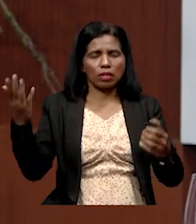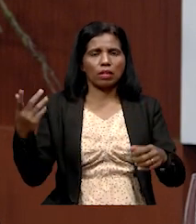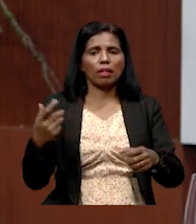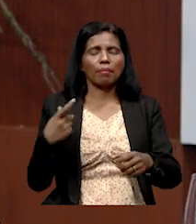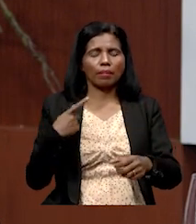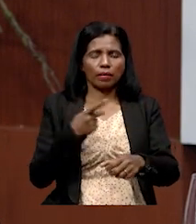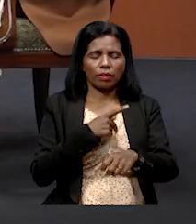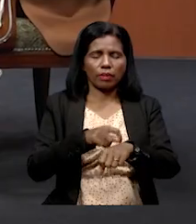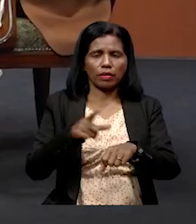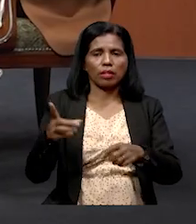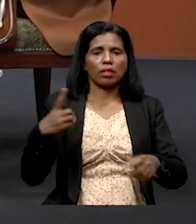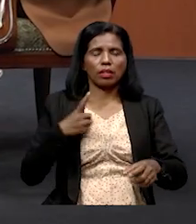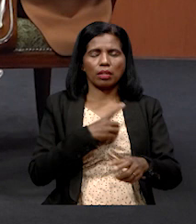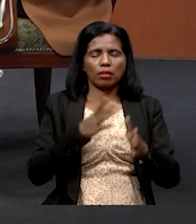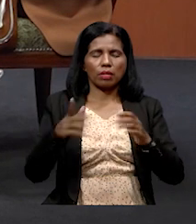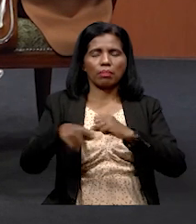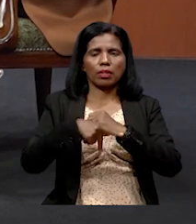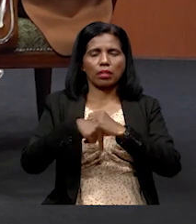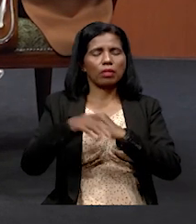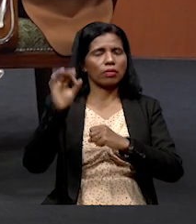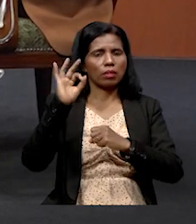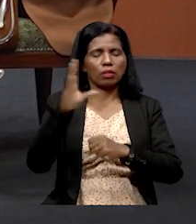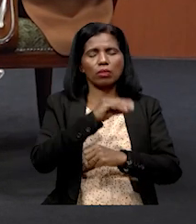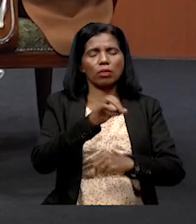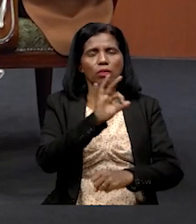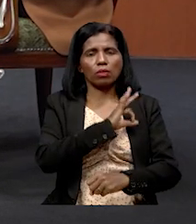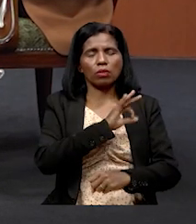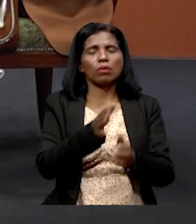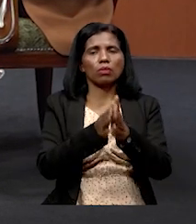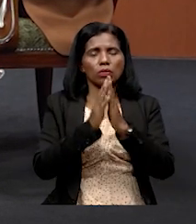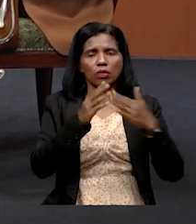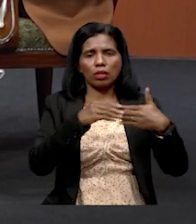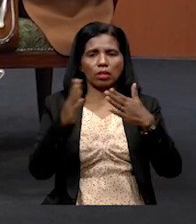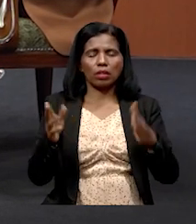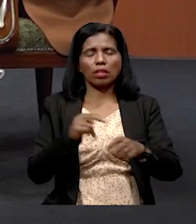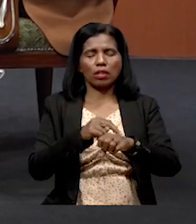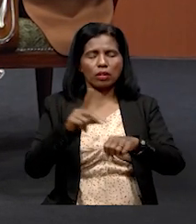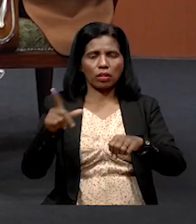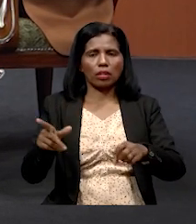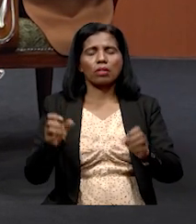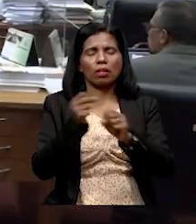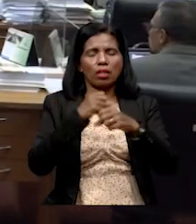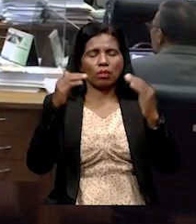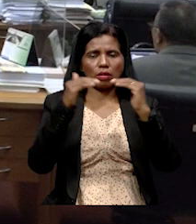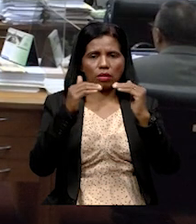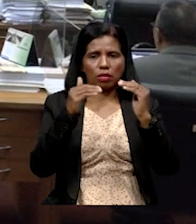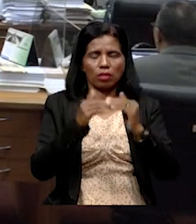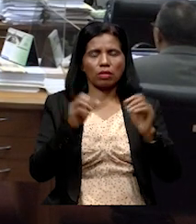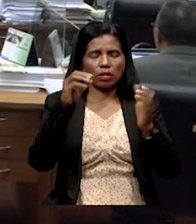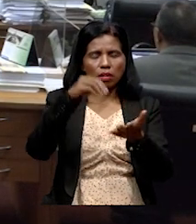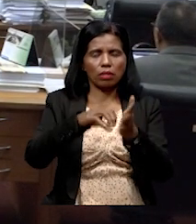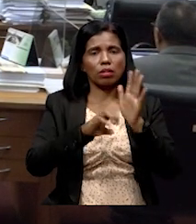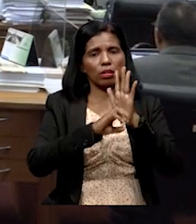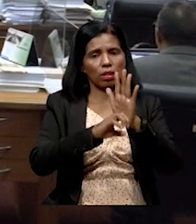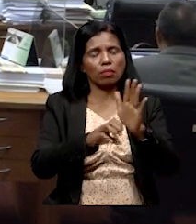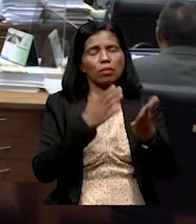ne, deputado bancada Fretilin, Rocunto, Russo líder nacional Sira, ato halo diálogo, horirai herança diak